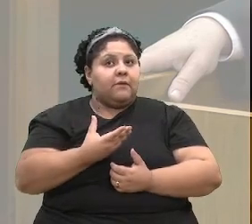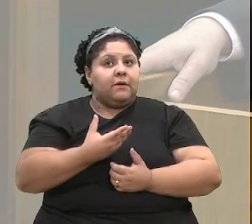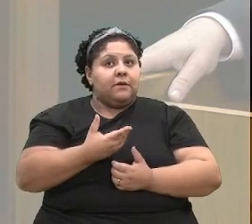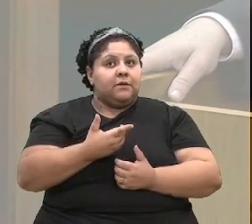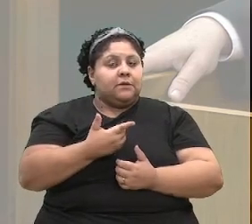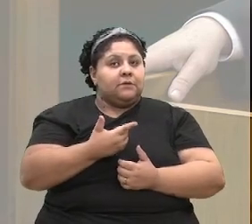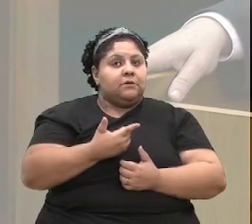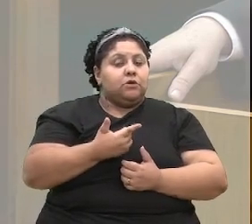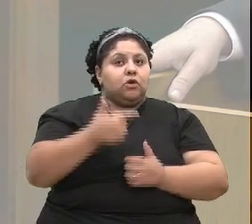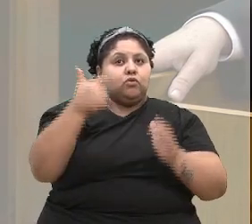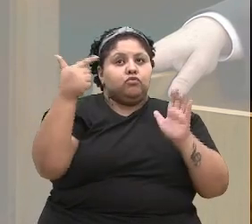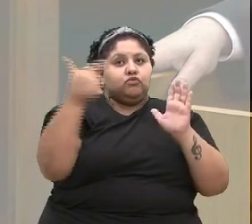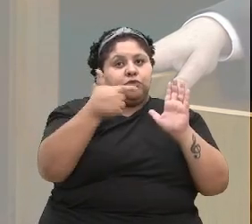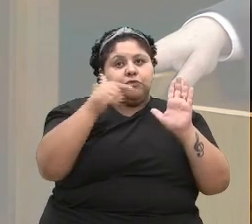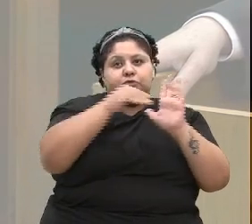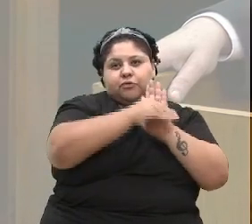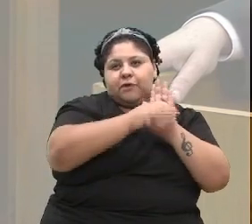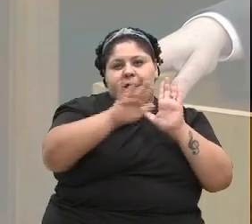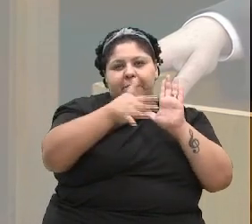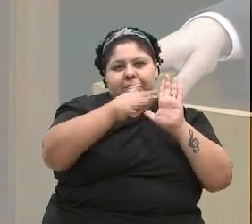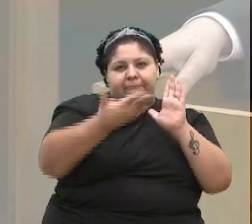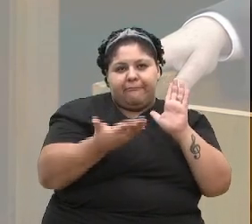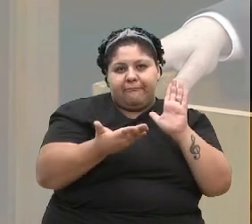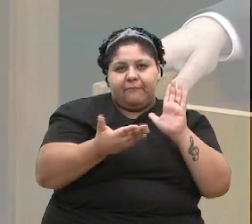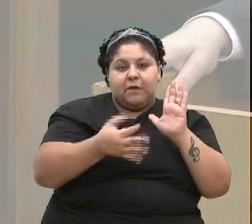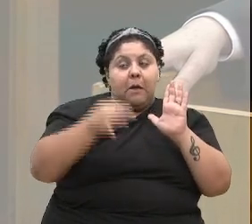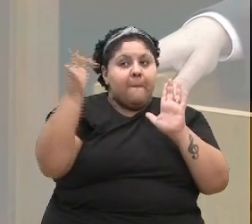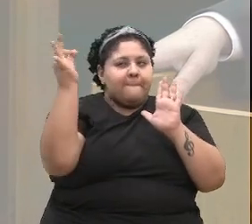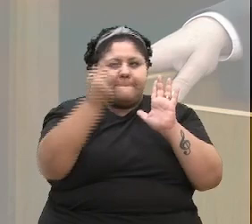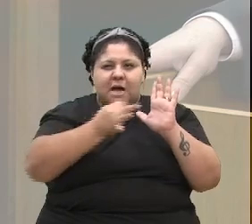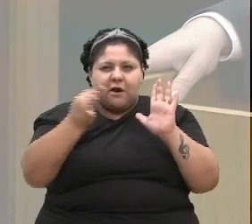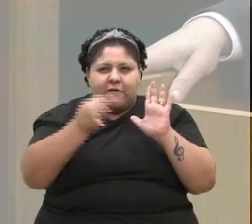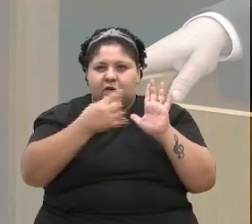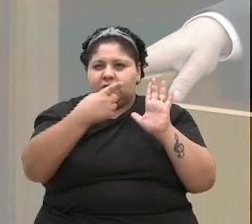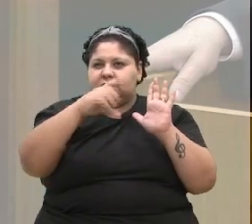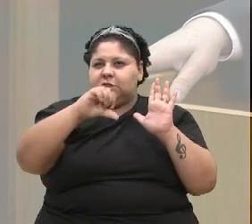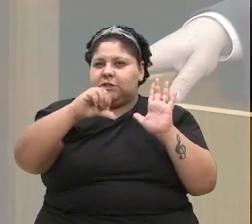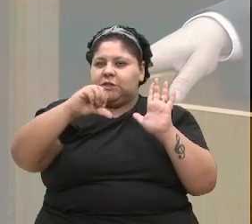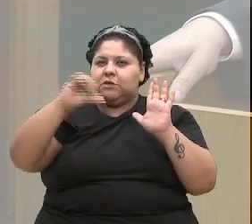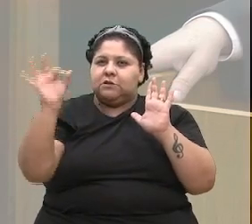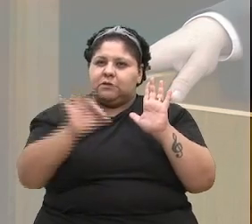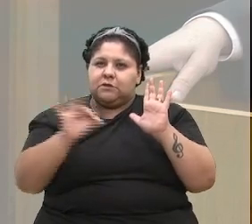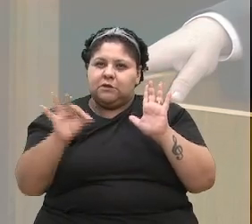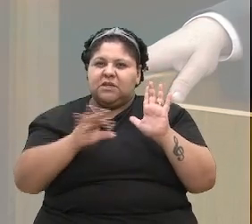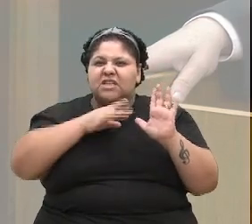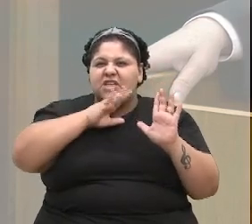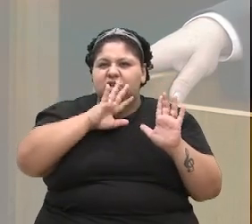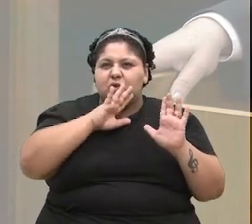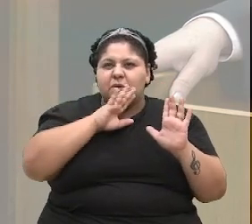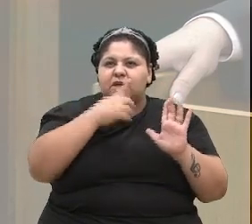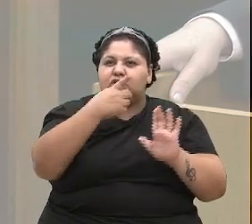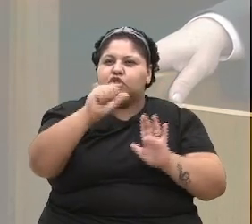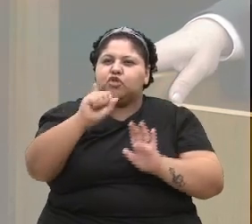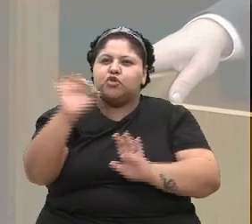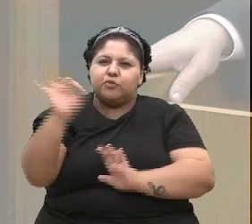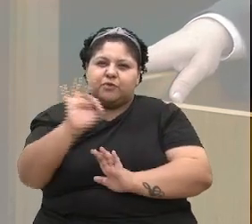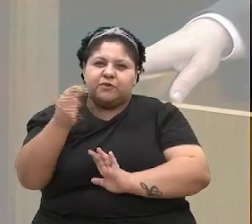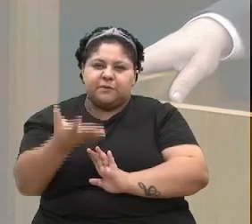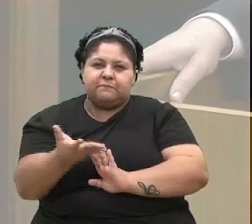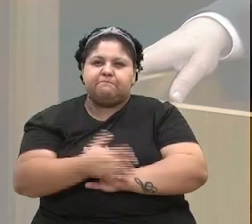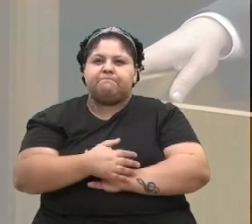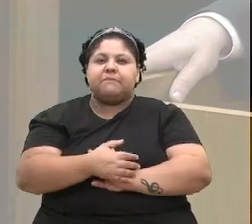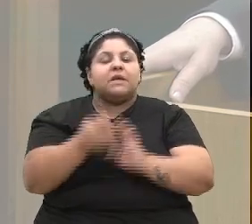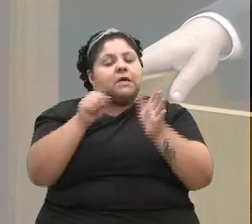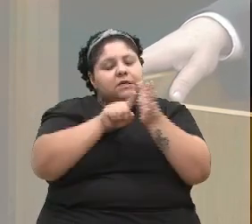lugar, razoável, com 23%. Maravilhosa, 19%. E ruim, 18%. Essa pesquisa, claro,